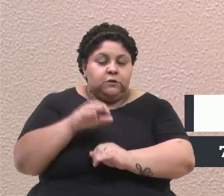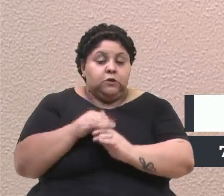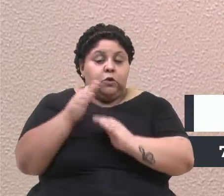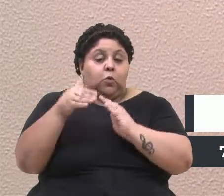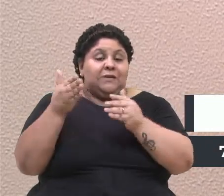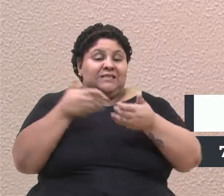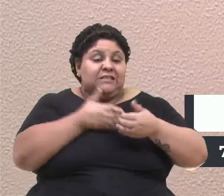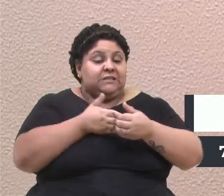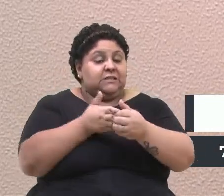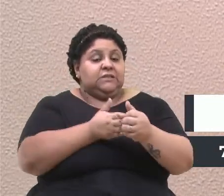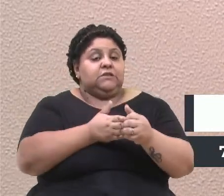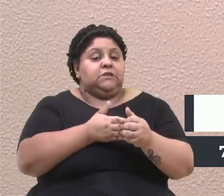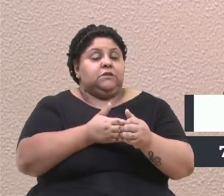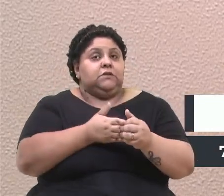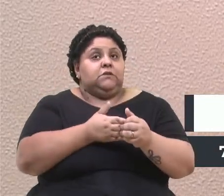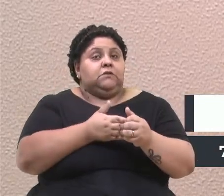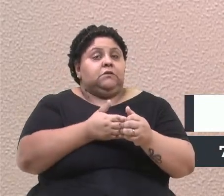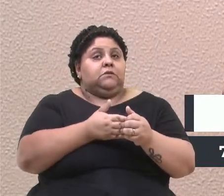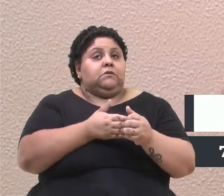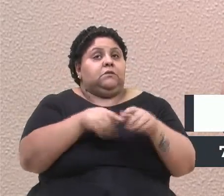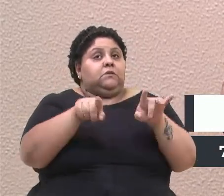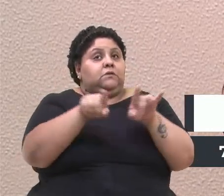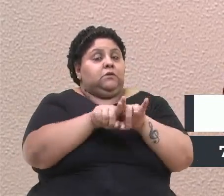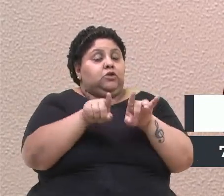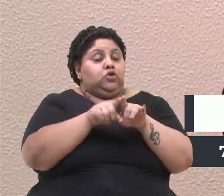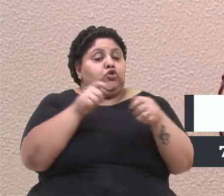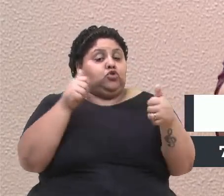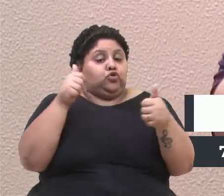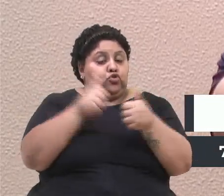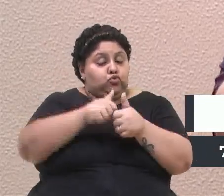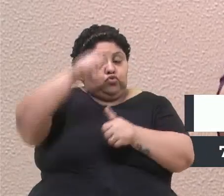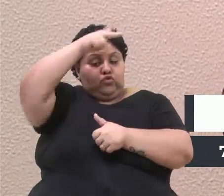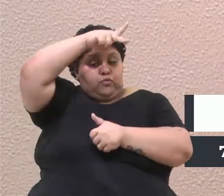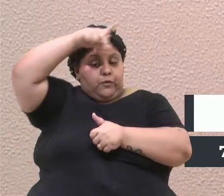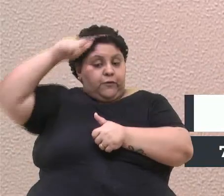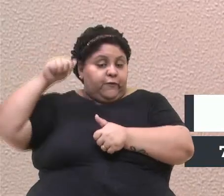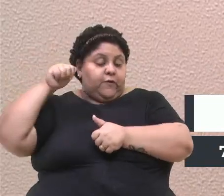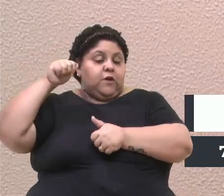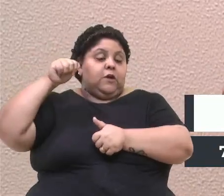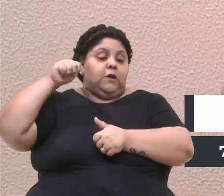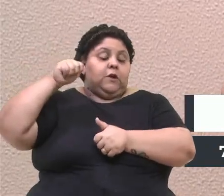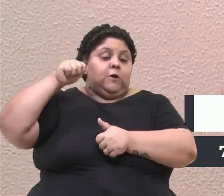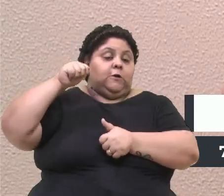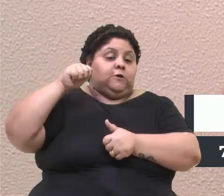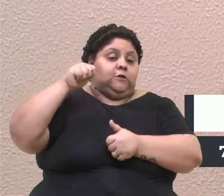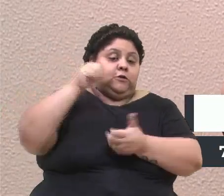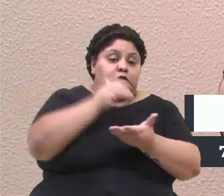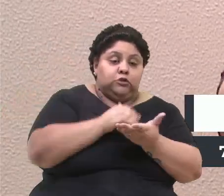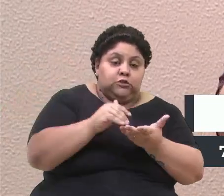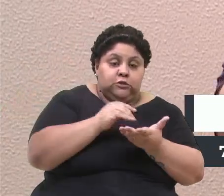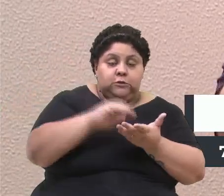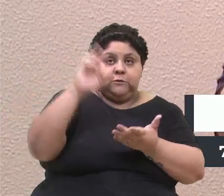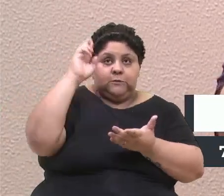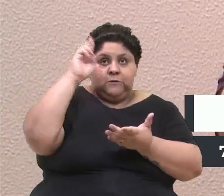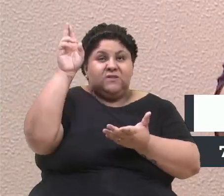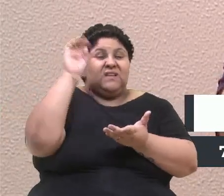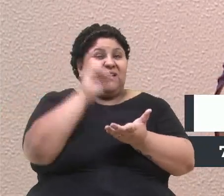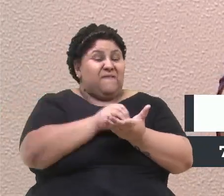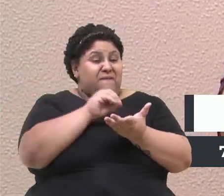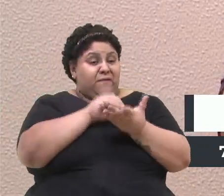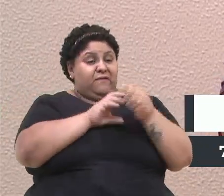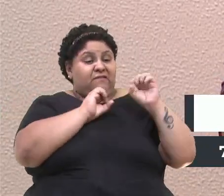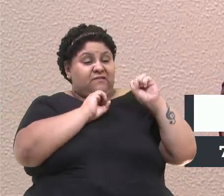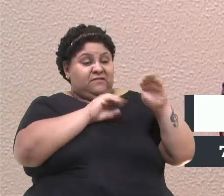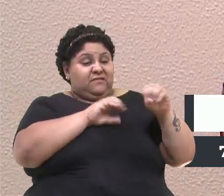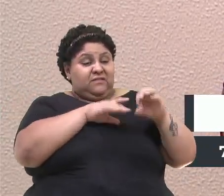uma solenidade, onde tem o prefeito, onde tem os secretários, onde tem os diretores, a falta de educação dessas